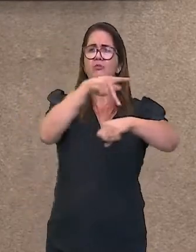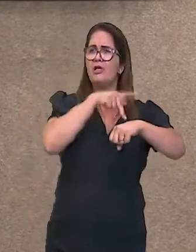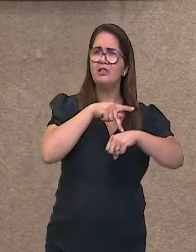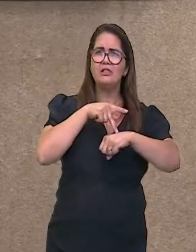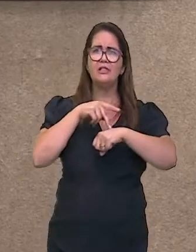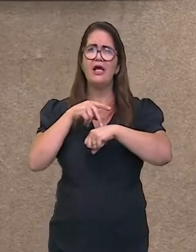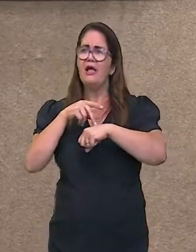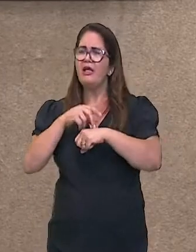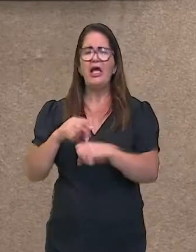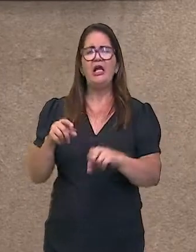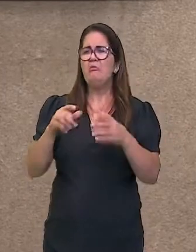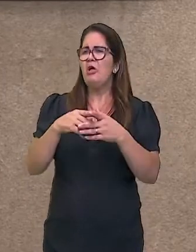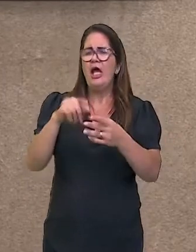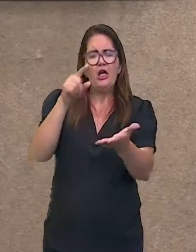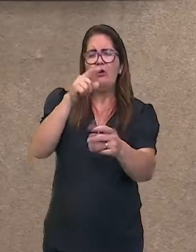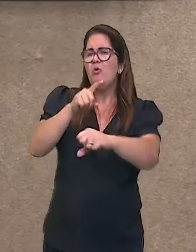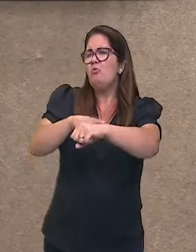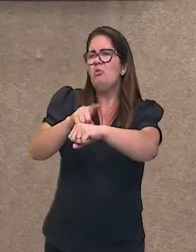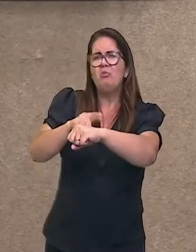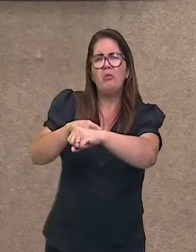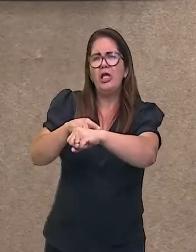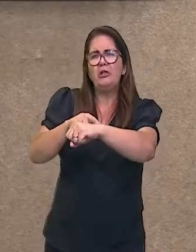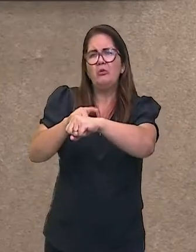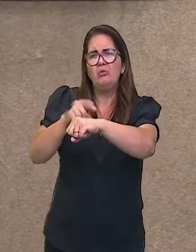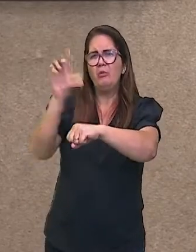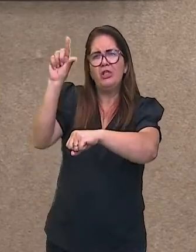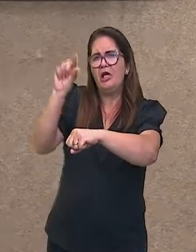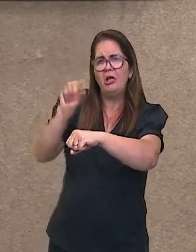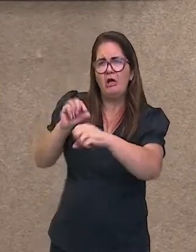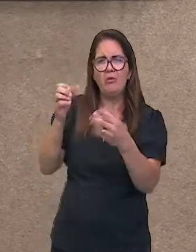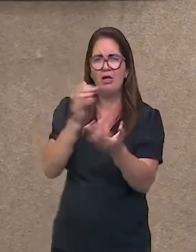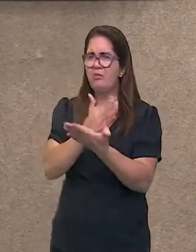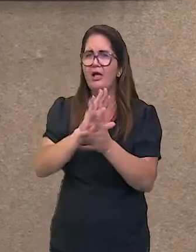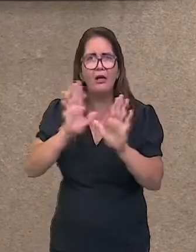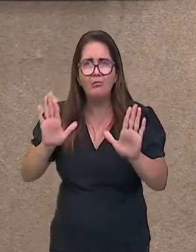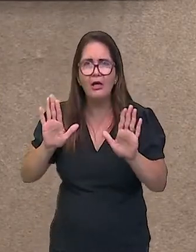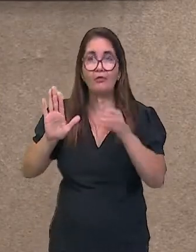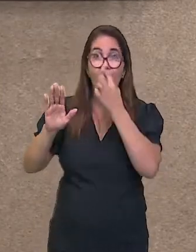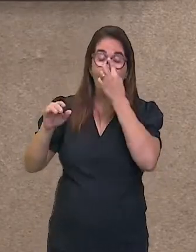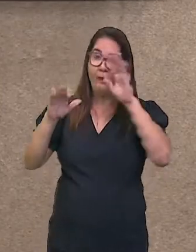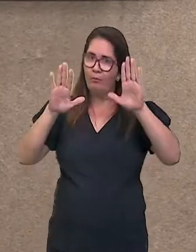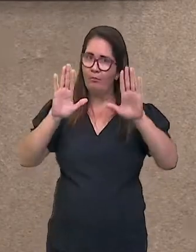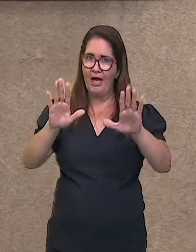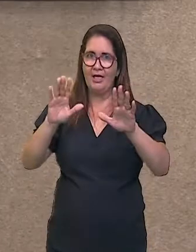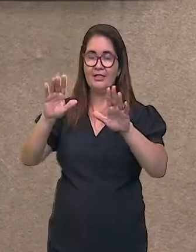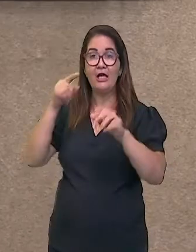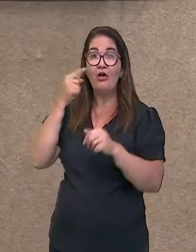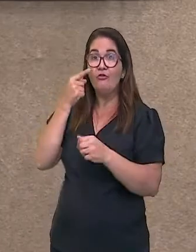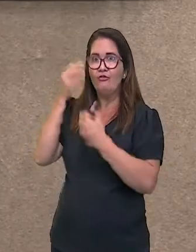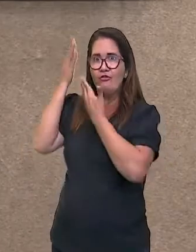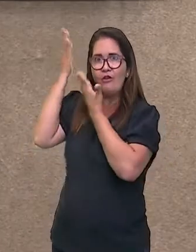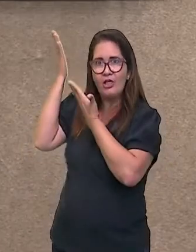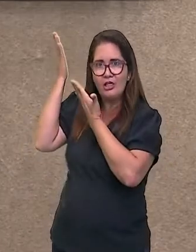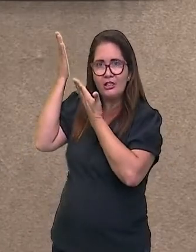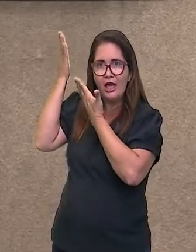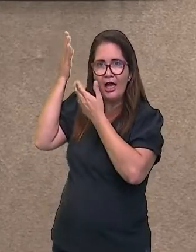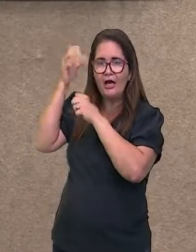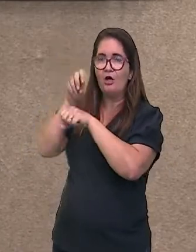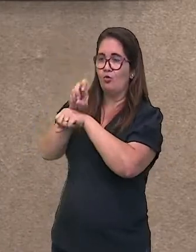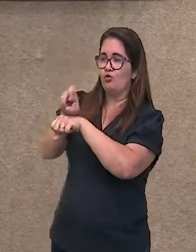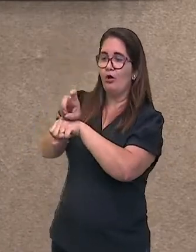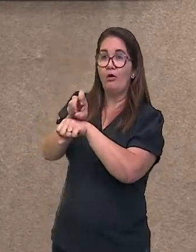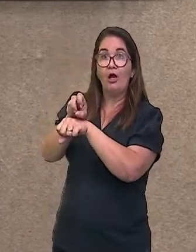nações iniciaram uma corrida armamentista com o objetivo de se fortalecer para o conflito